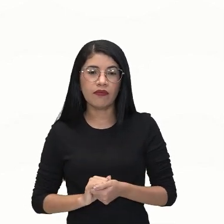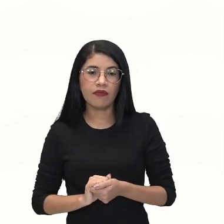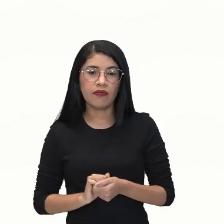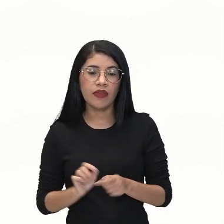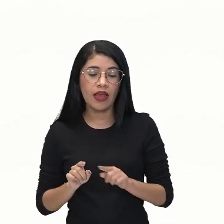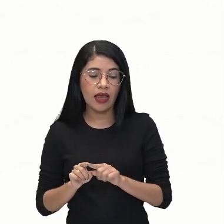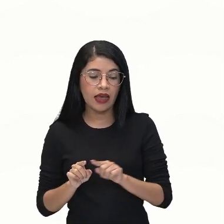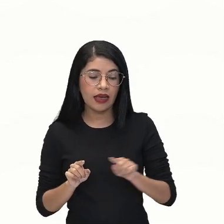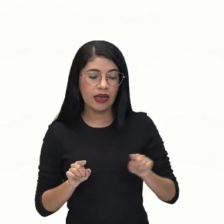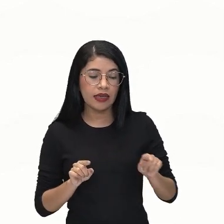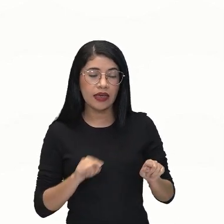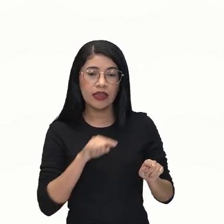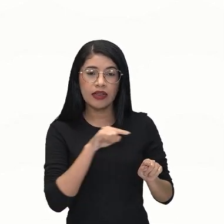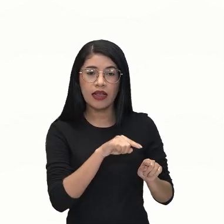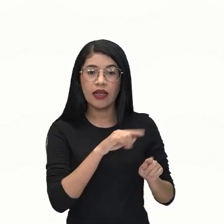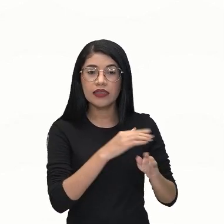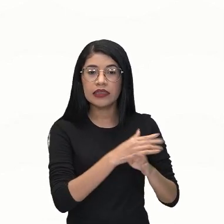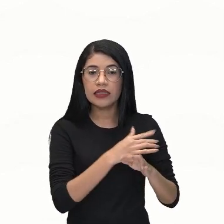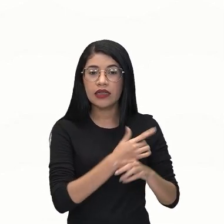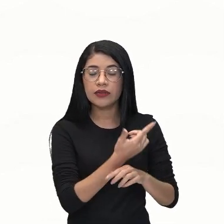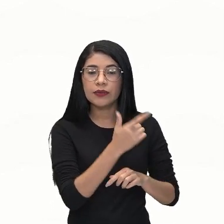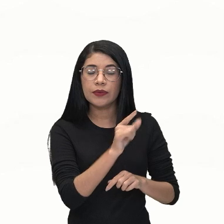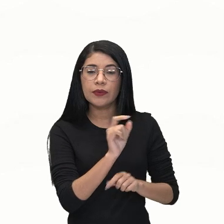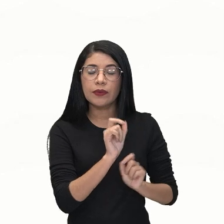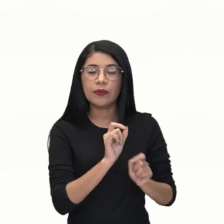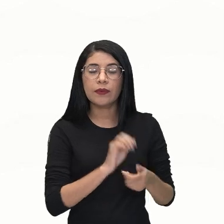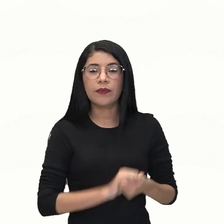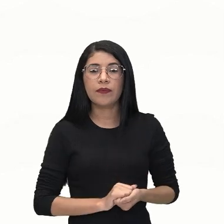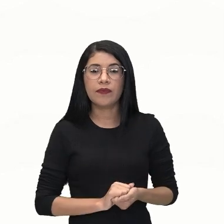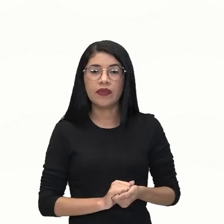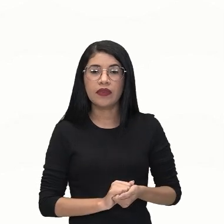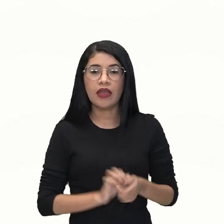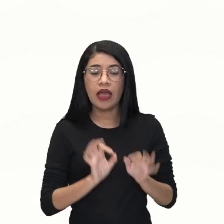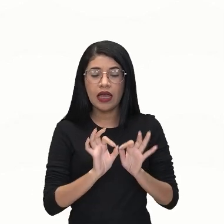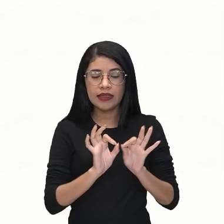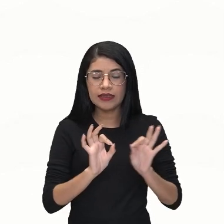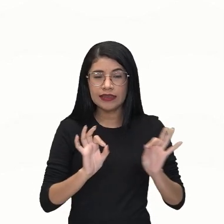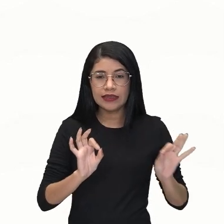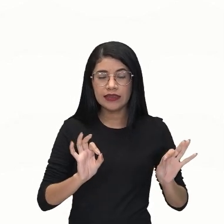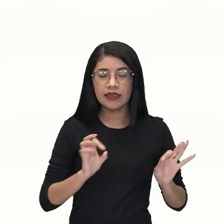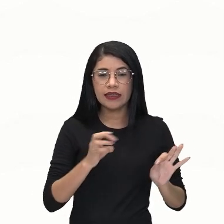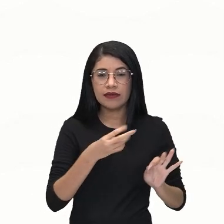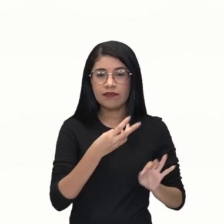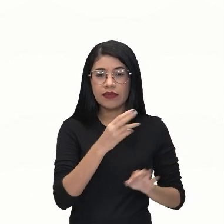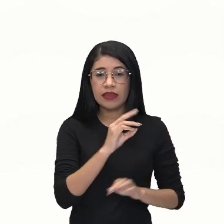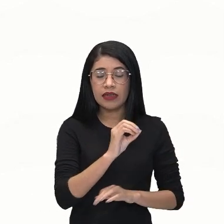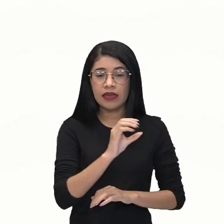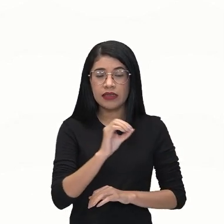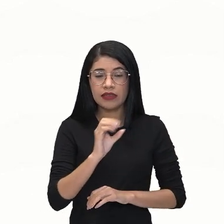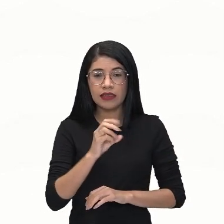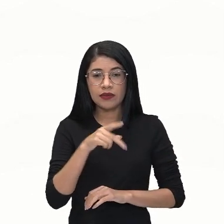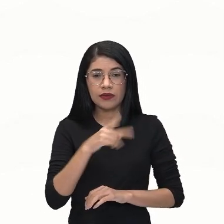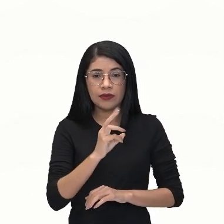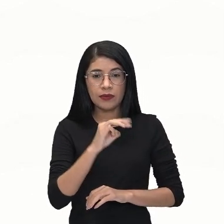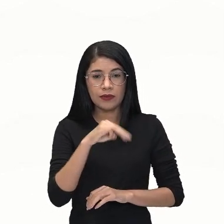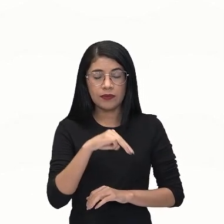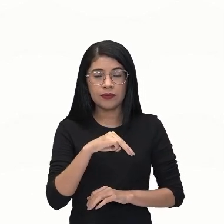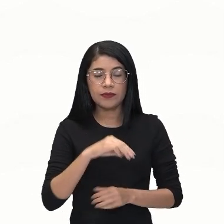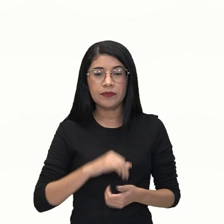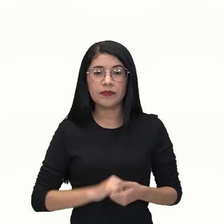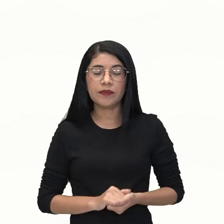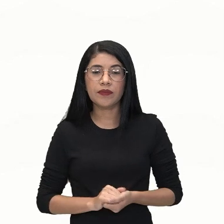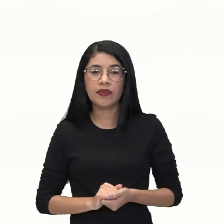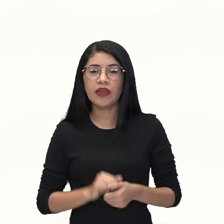chegar aqui na outra cidade, que está localizada no quilômetro 300, a